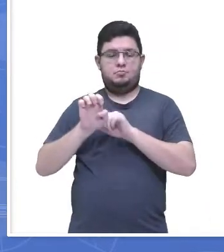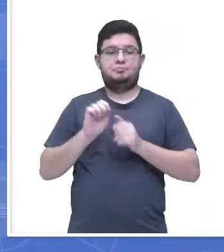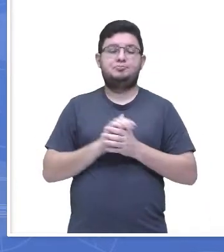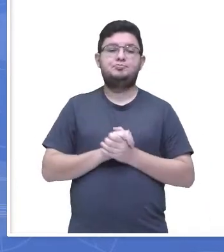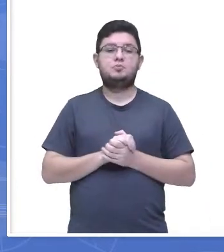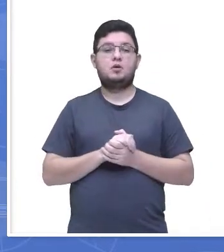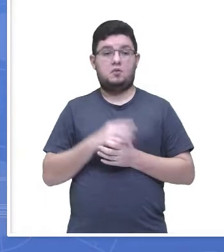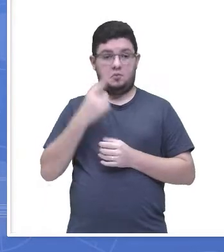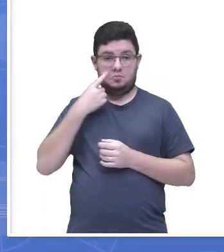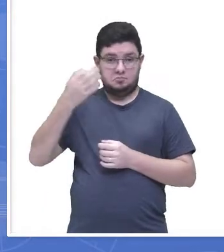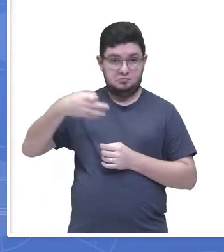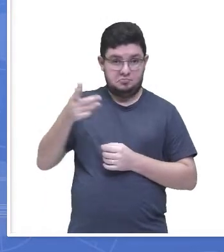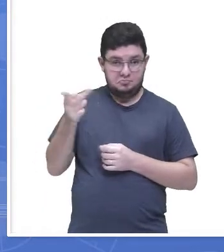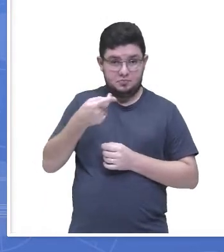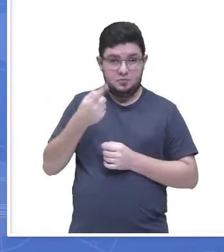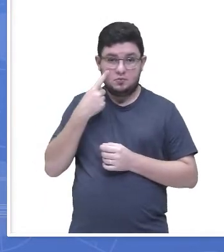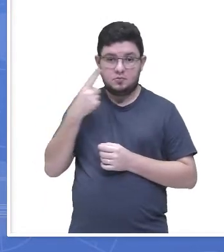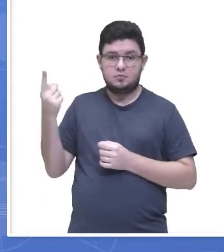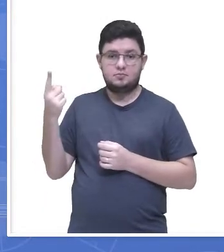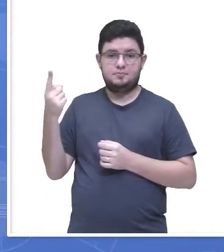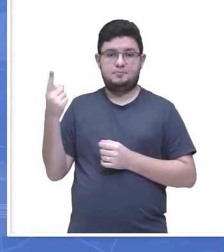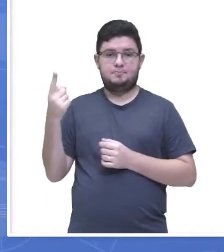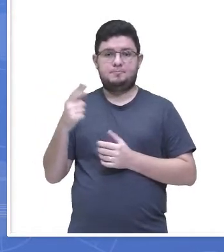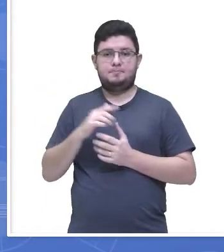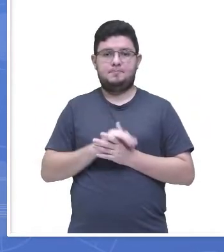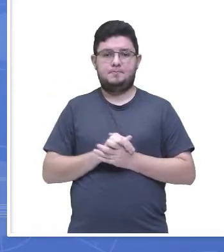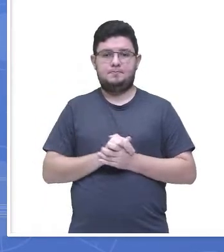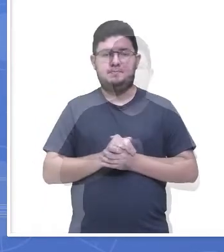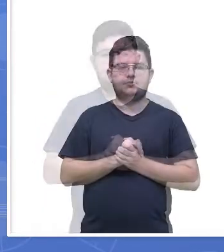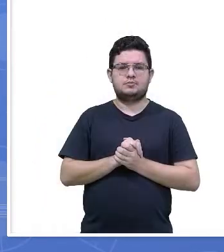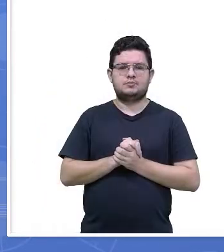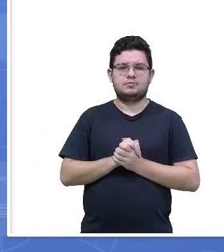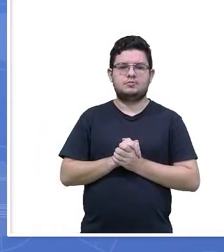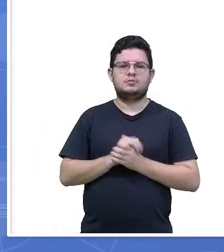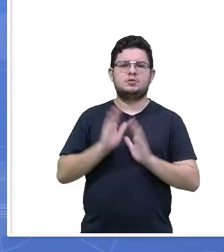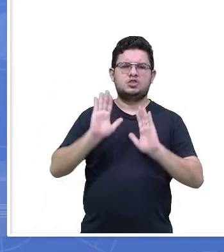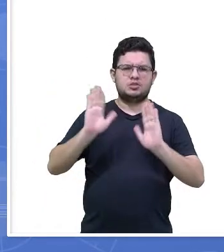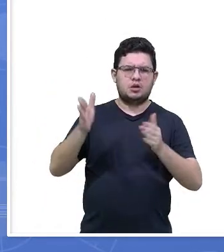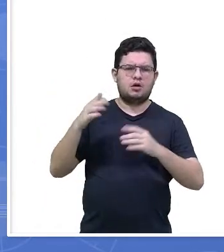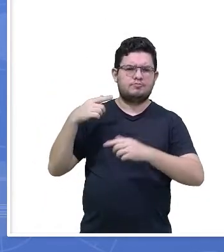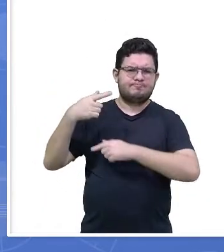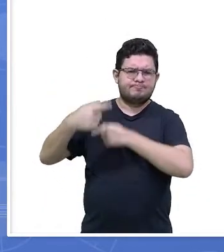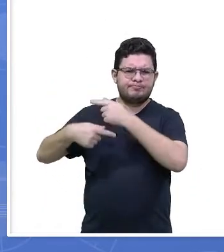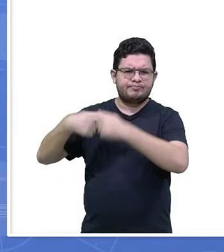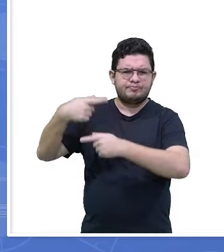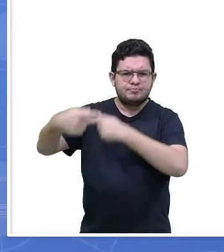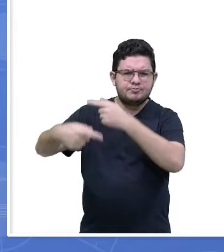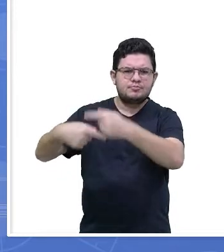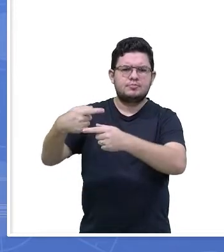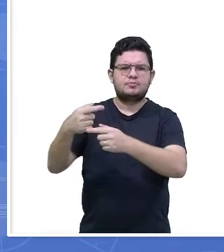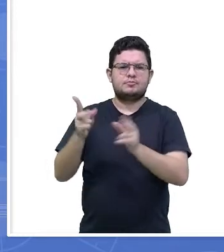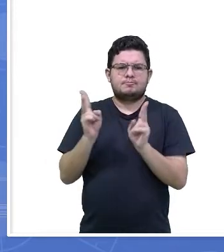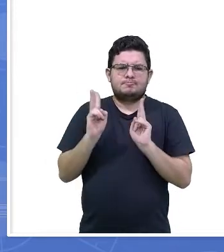Gabriele Monteiro. Diz que é a letra E. Vamos para mais um.